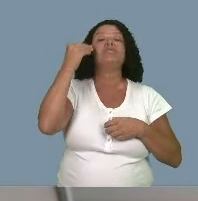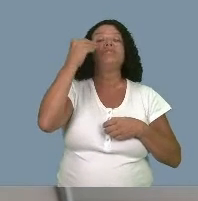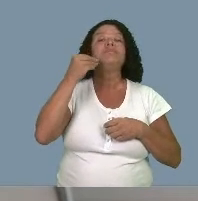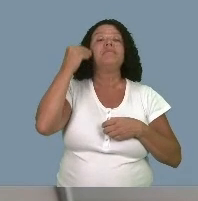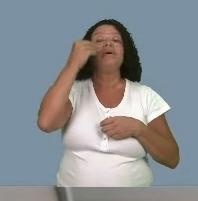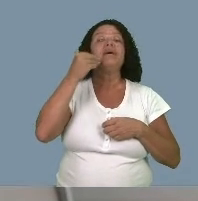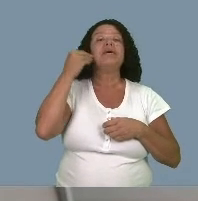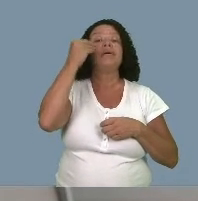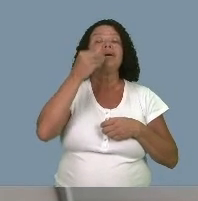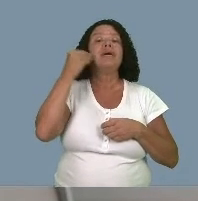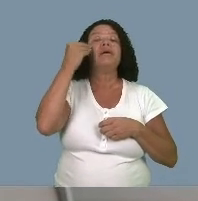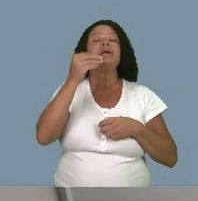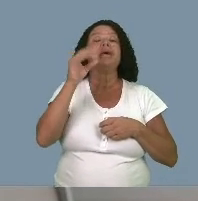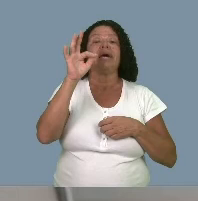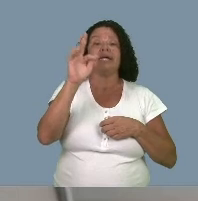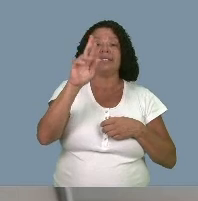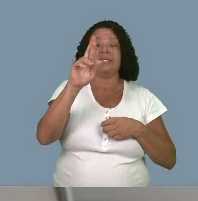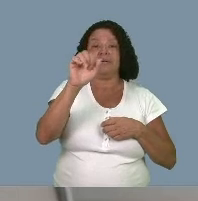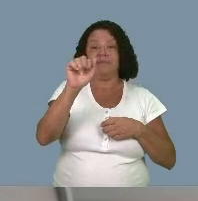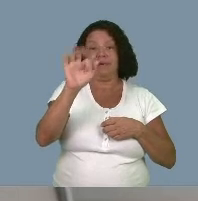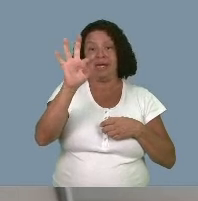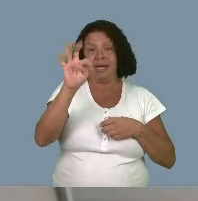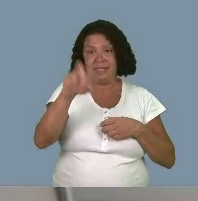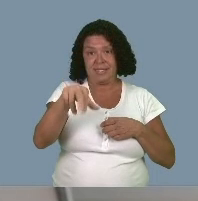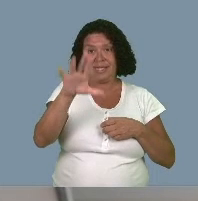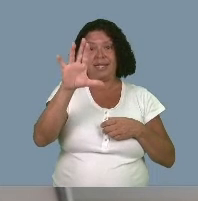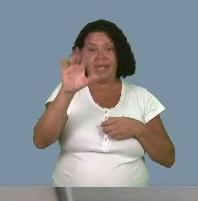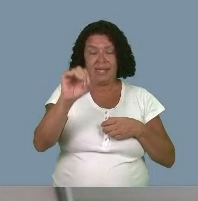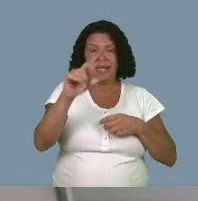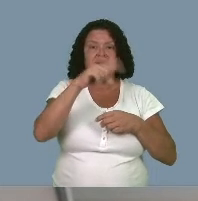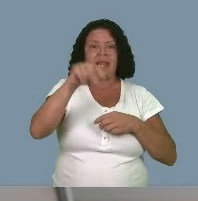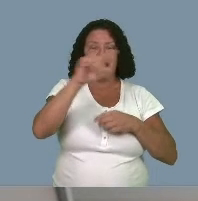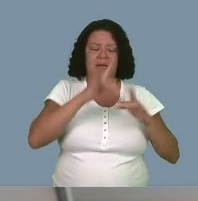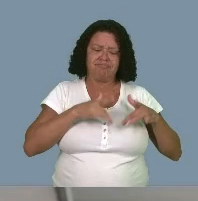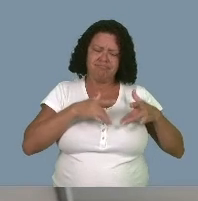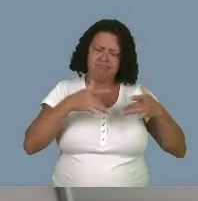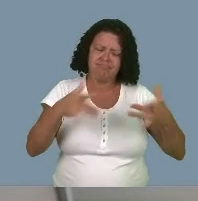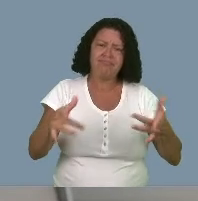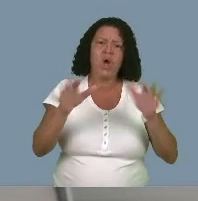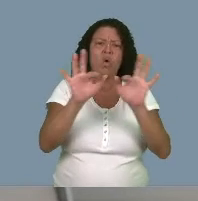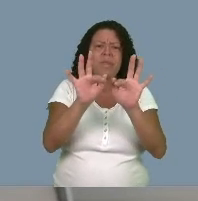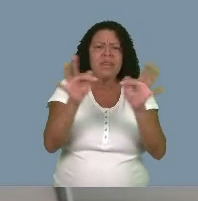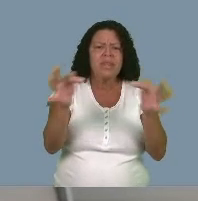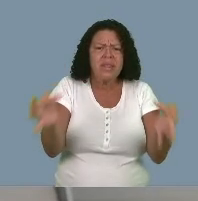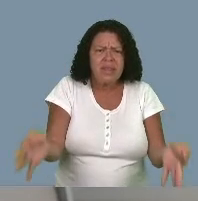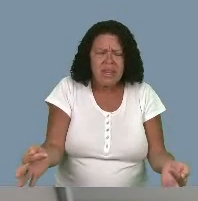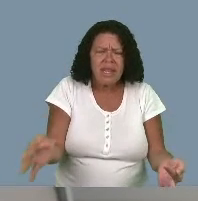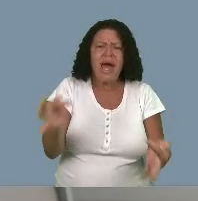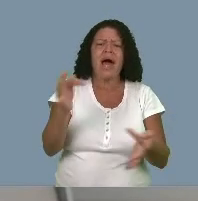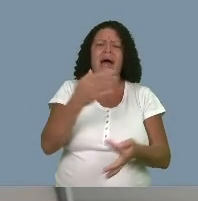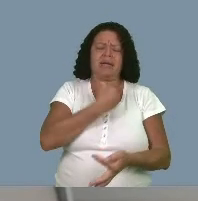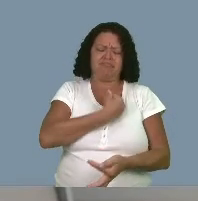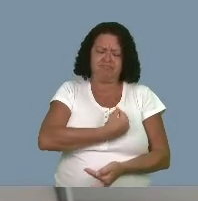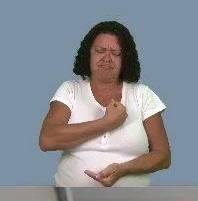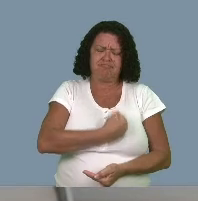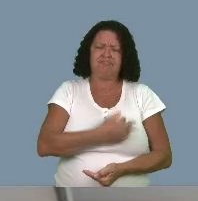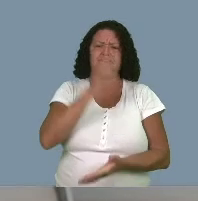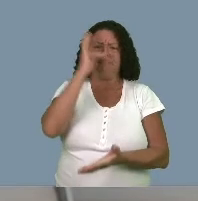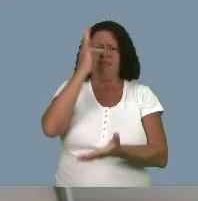experiências de fraternidade, no imenso cantochão de humildade e afeto à vida, em todas as